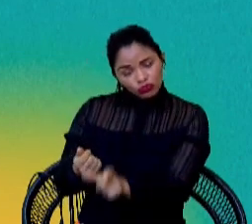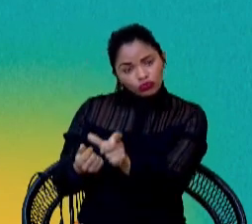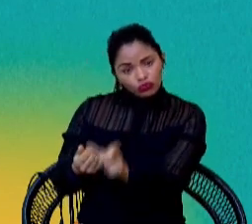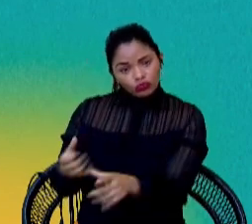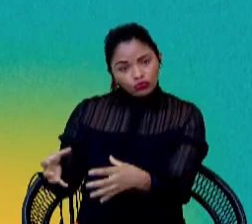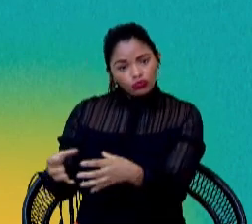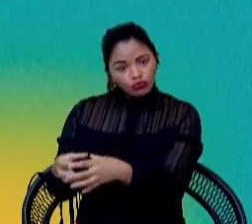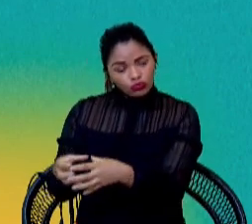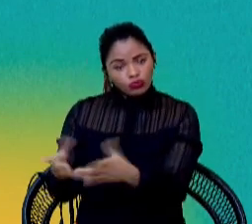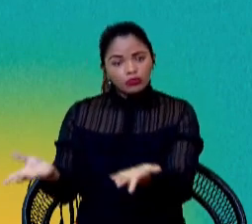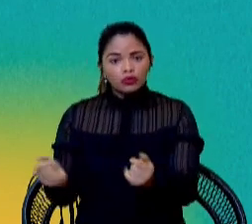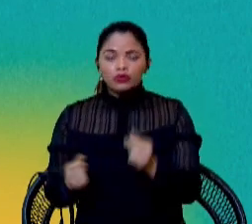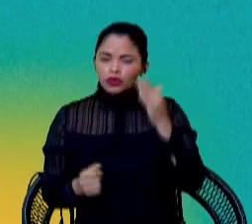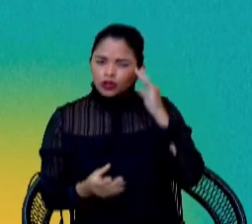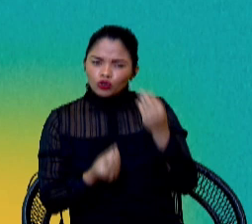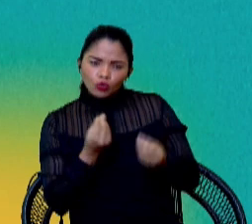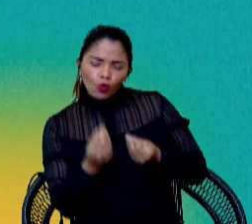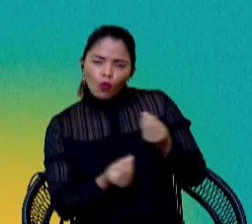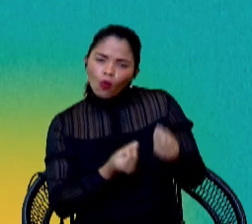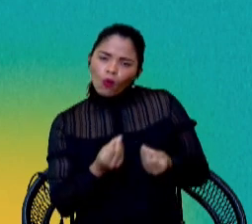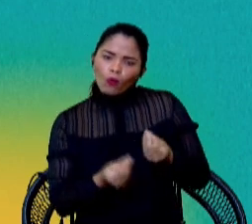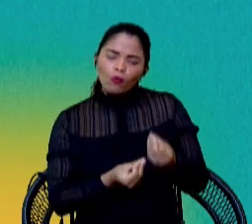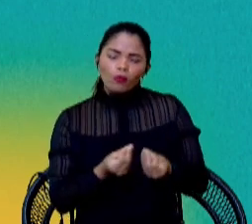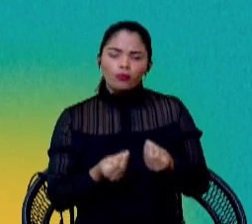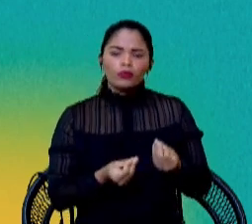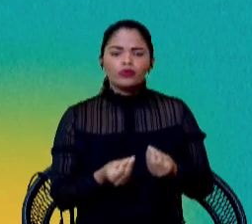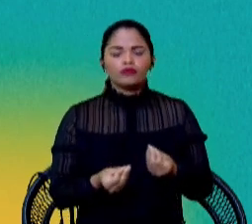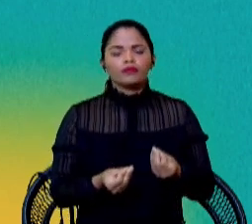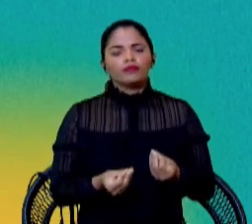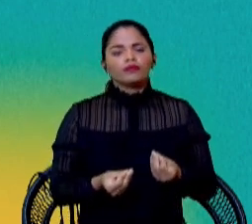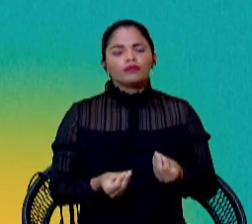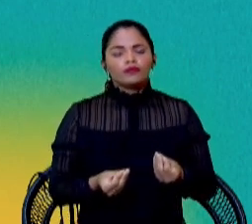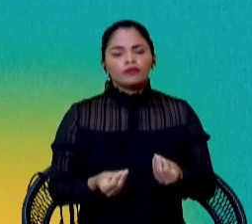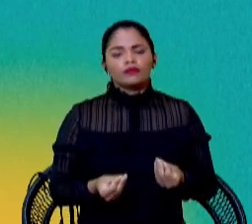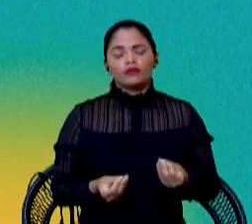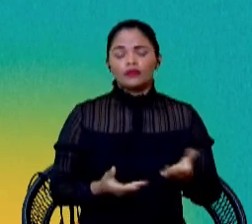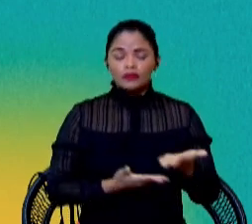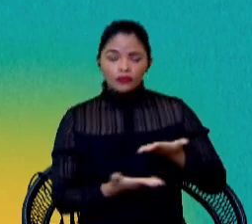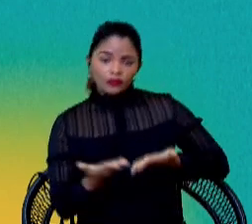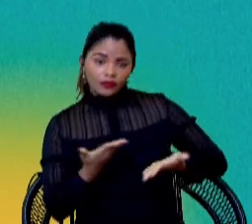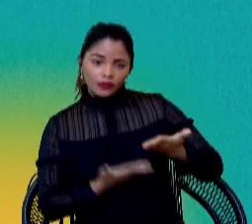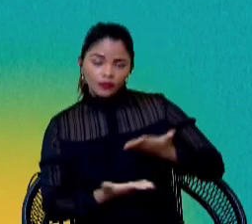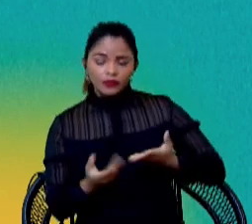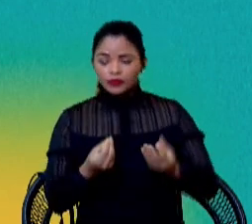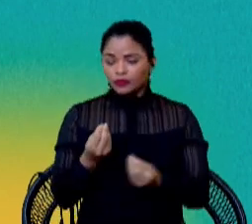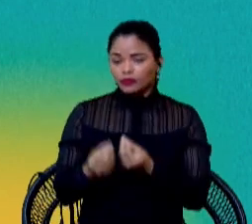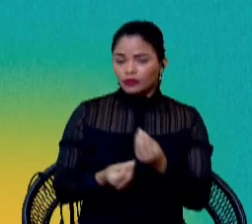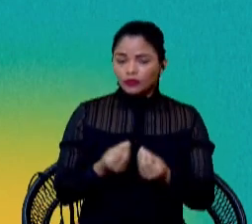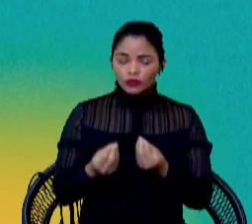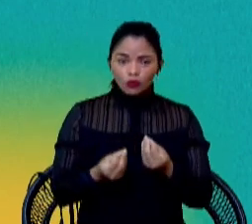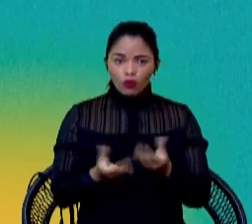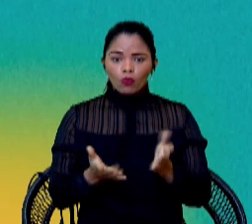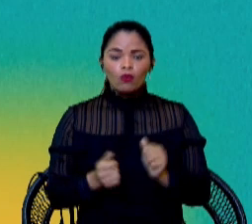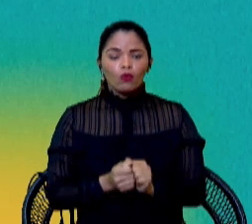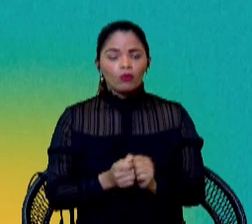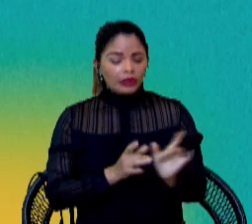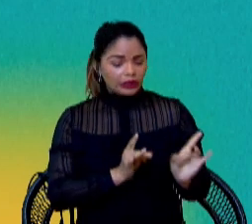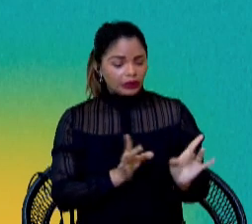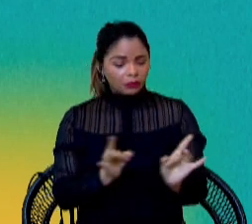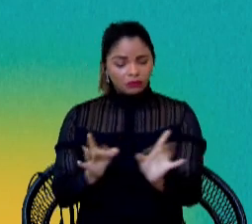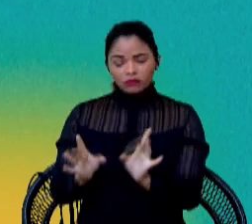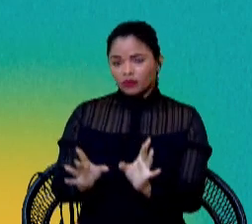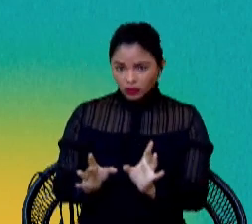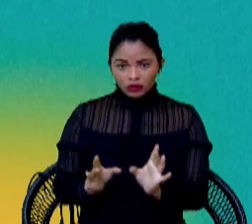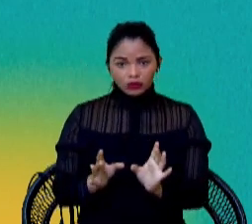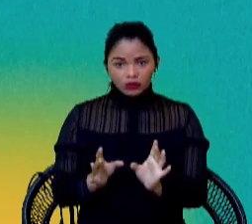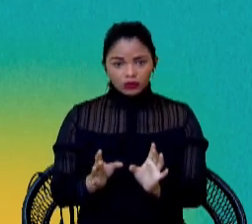por exemplo. Entende como que está sendo como é que está sendo essa interação, como está sendo esse share, né? Essa participação